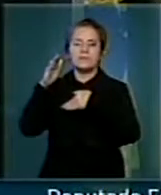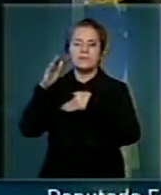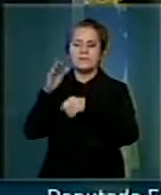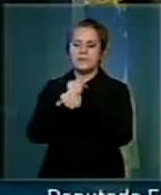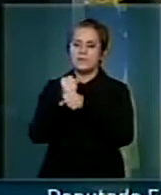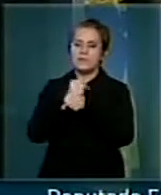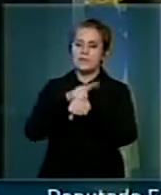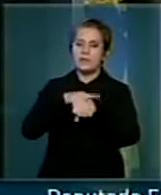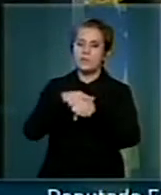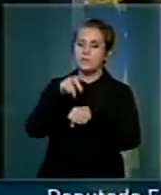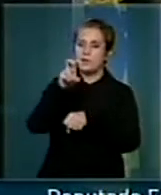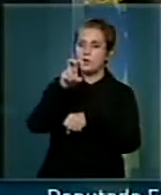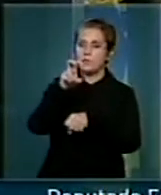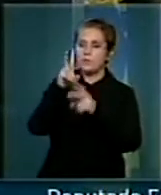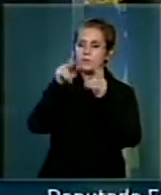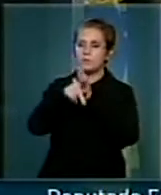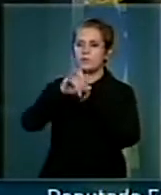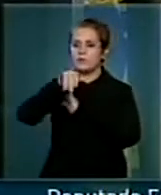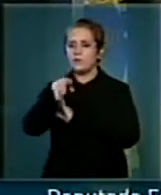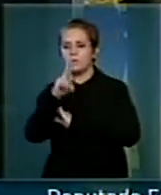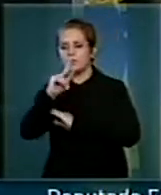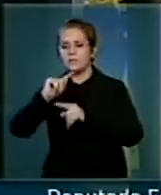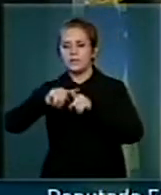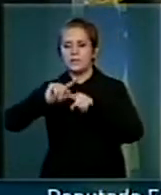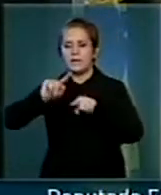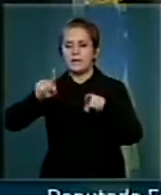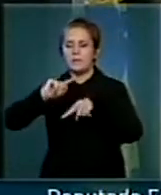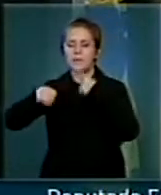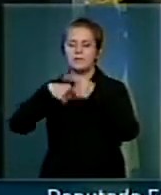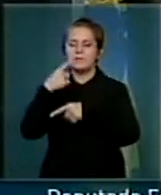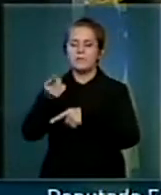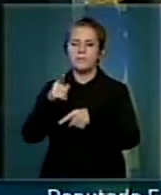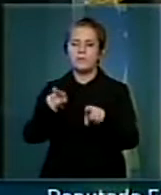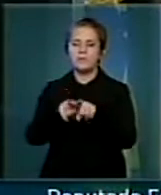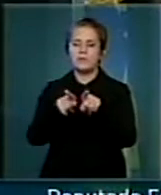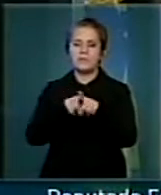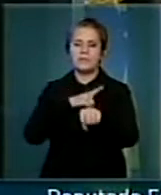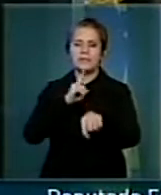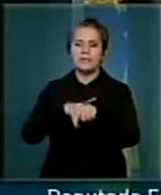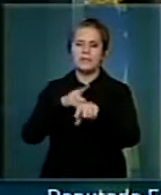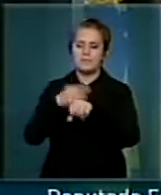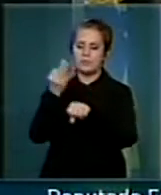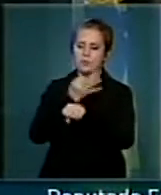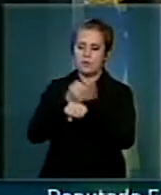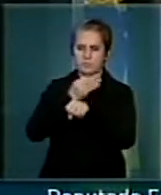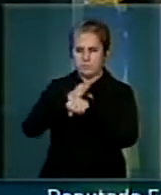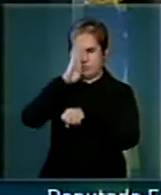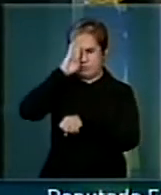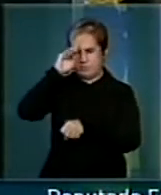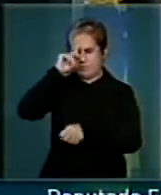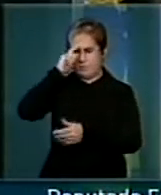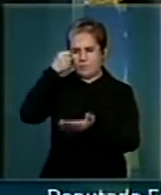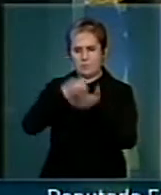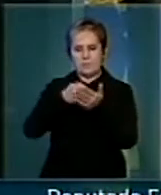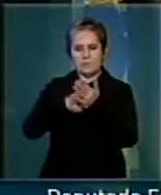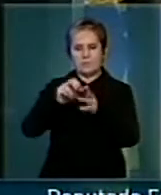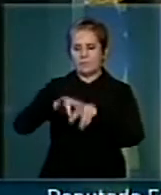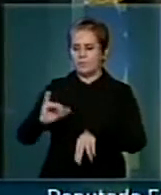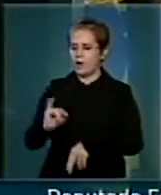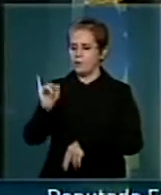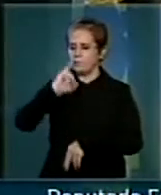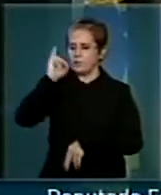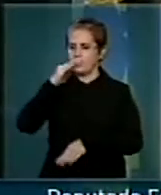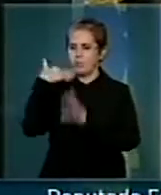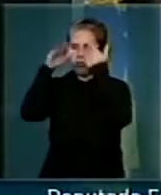de chumbo e ver o milagre brasileiro ruir sobre os nossos pés, sobre o som da inflação galopante